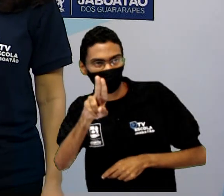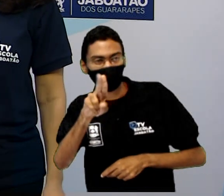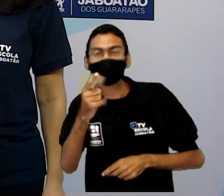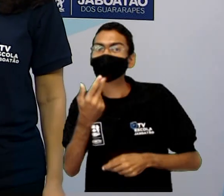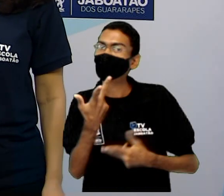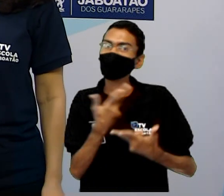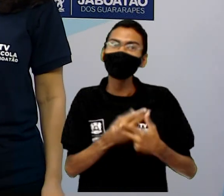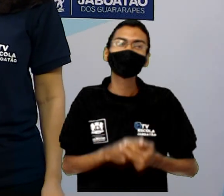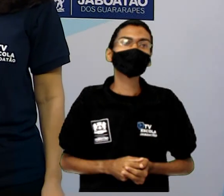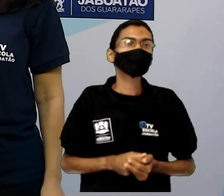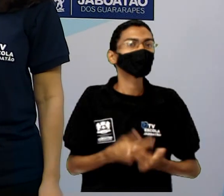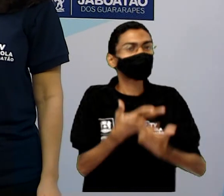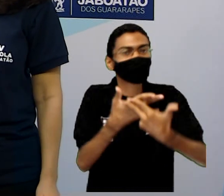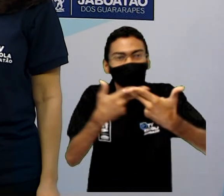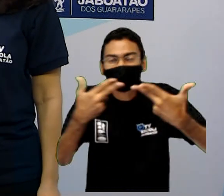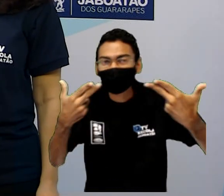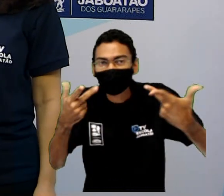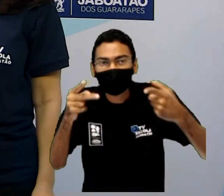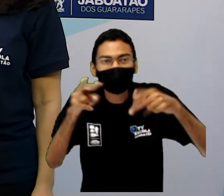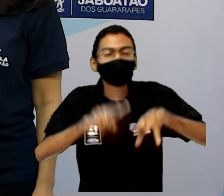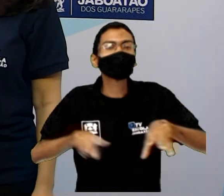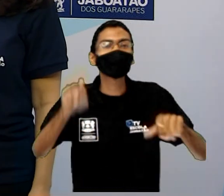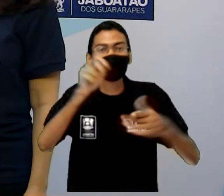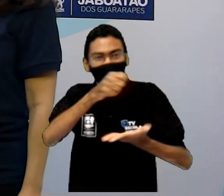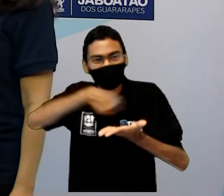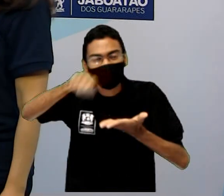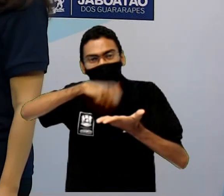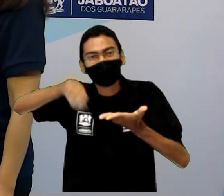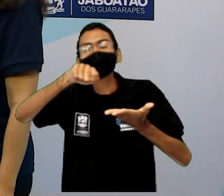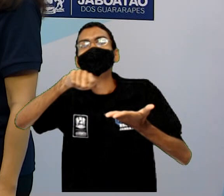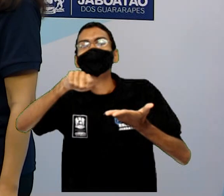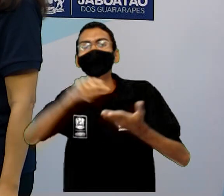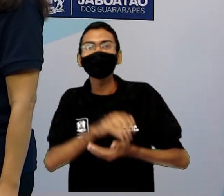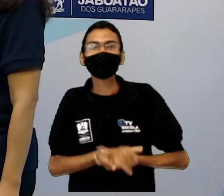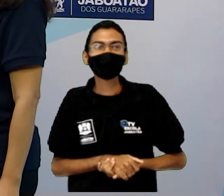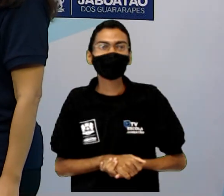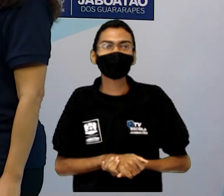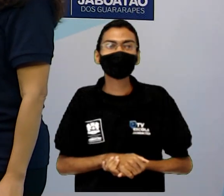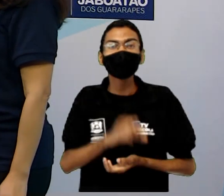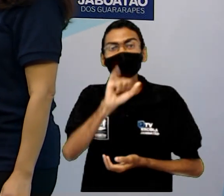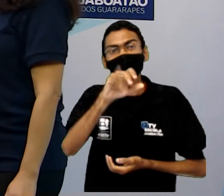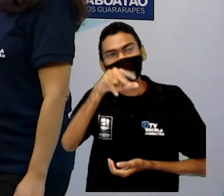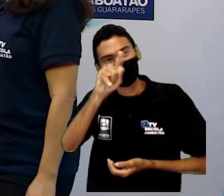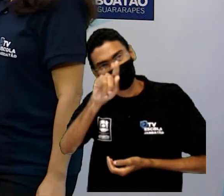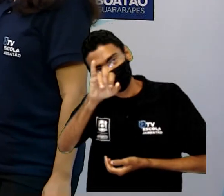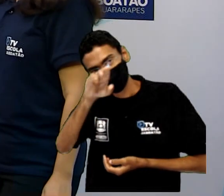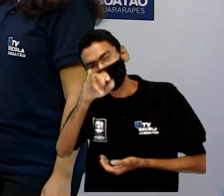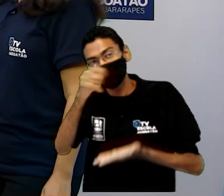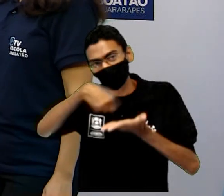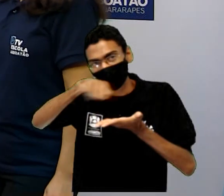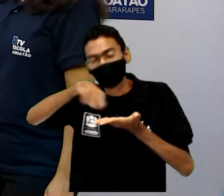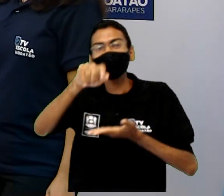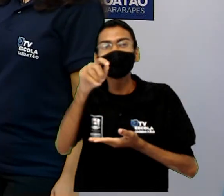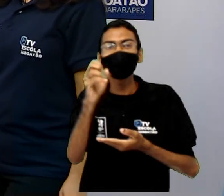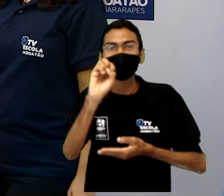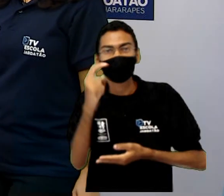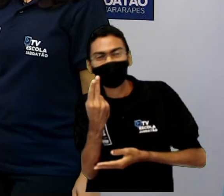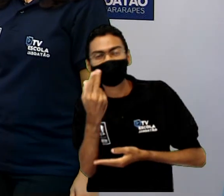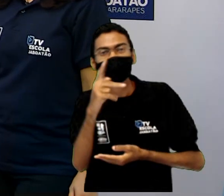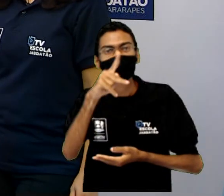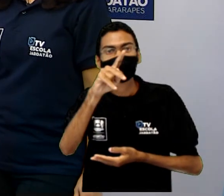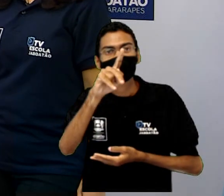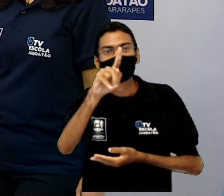ser escrito da mesma maneira, seja no singular, seja no plural. E como é que a gente vai